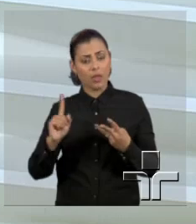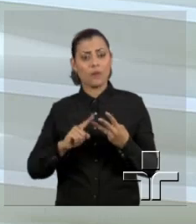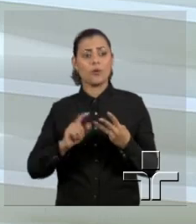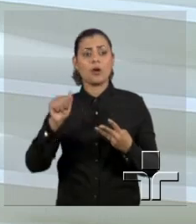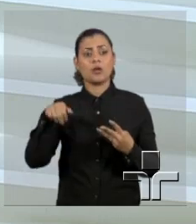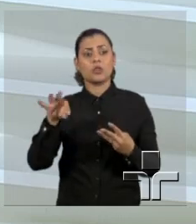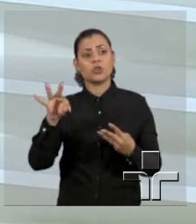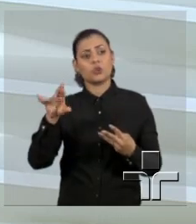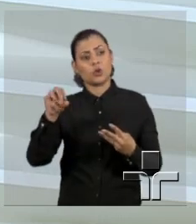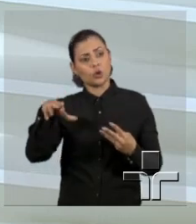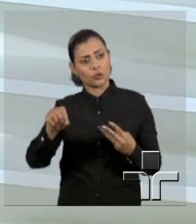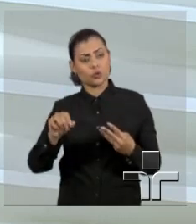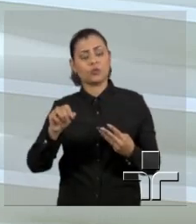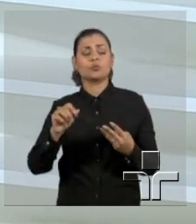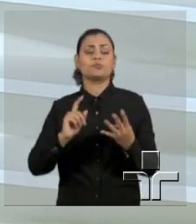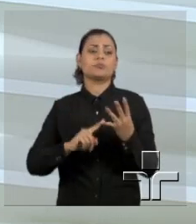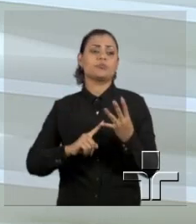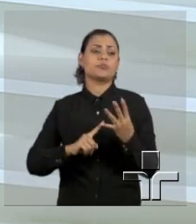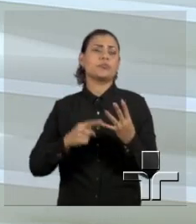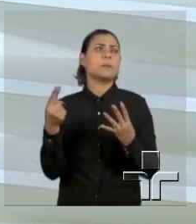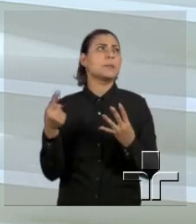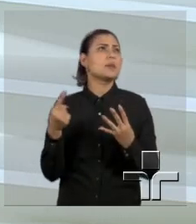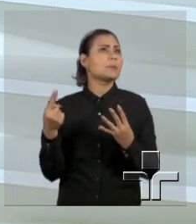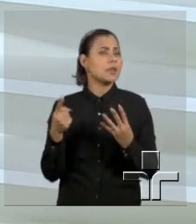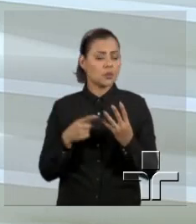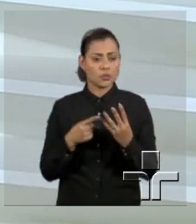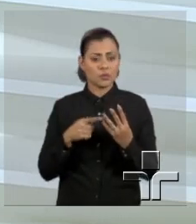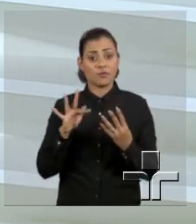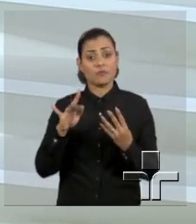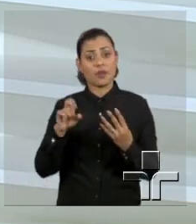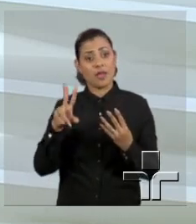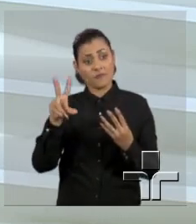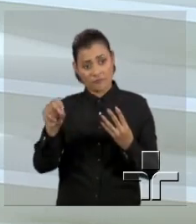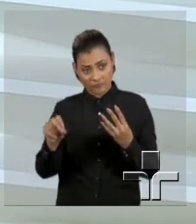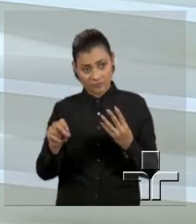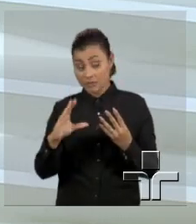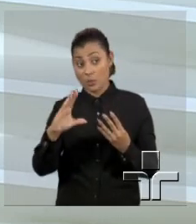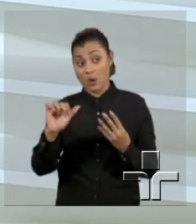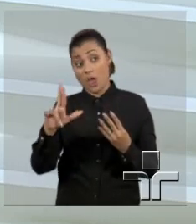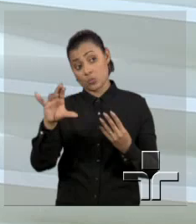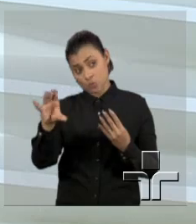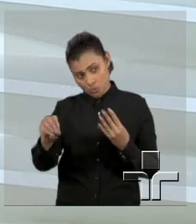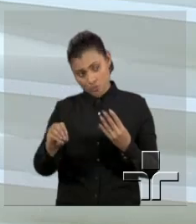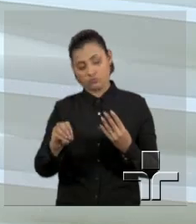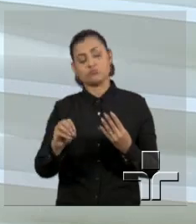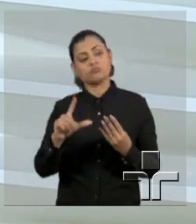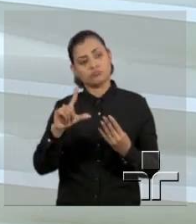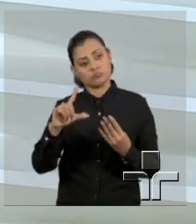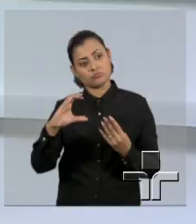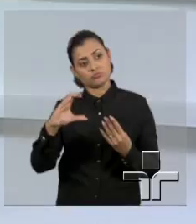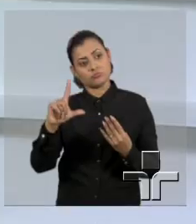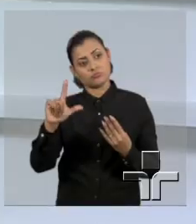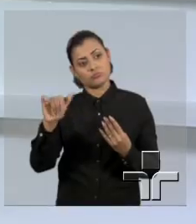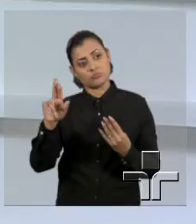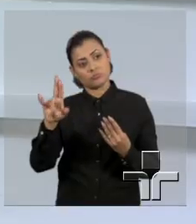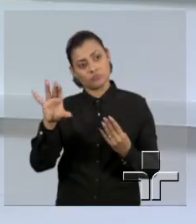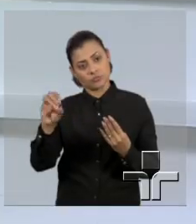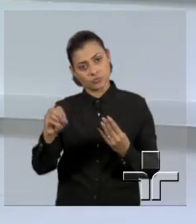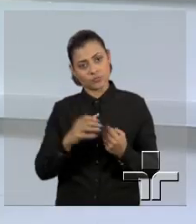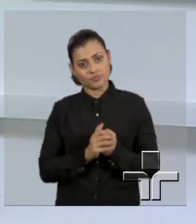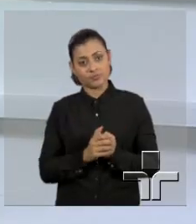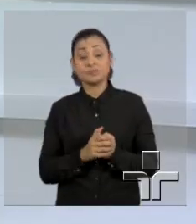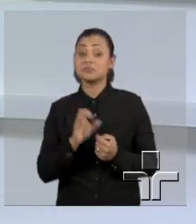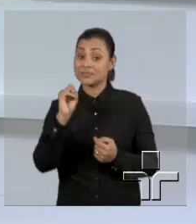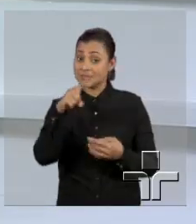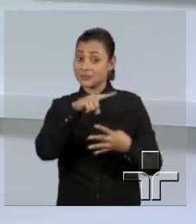Antônio Fernando e o primeiro deles. Cláudio Fonteles. Cláudio Fonteles, muito bom. Além do mais, vascaíno. Todos